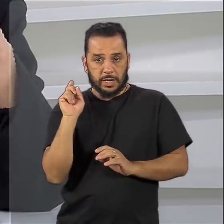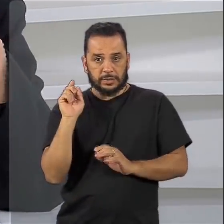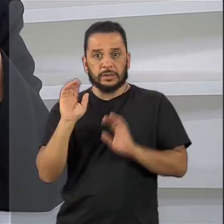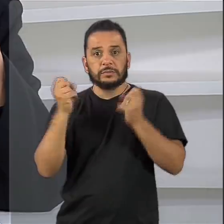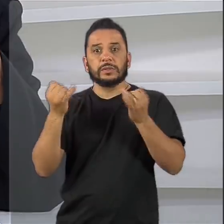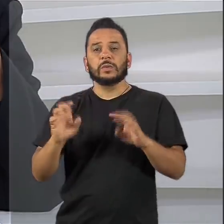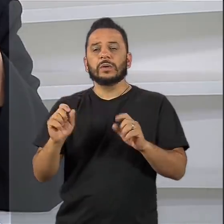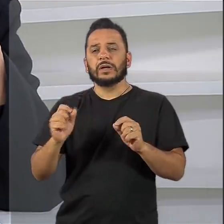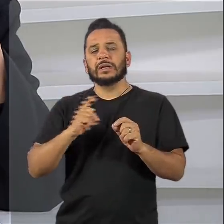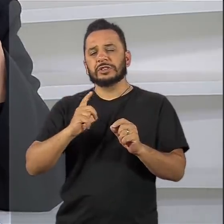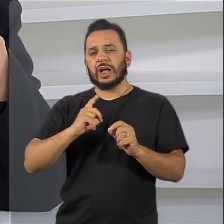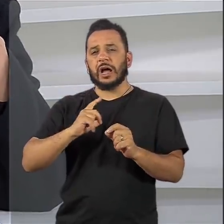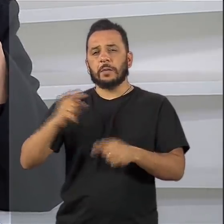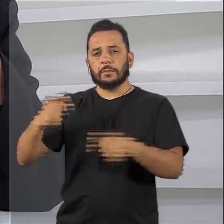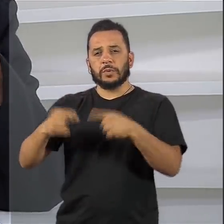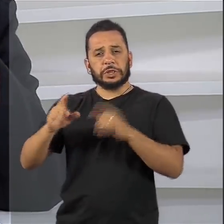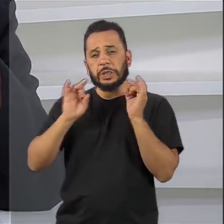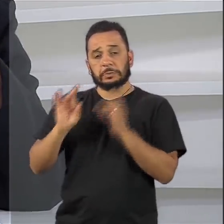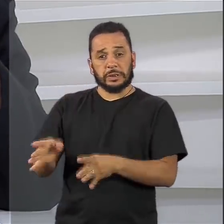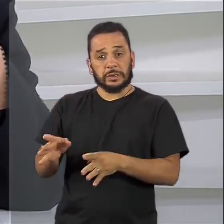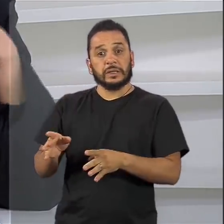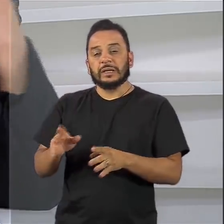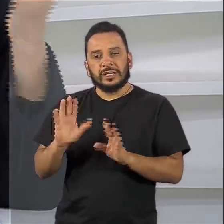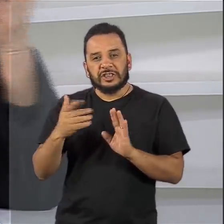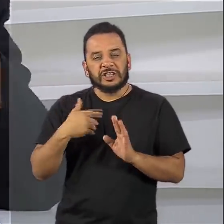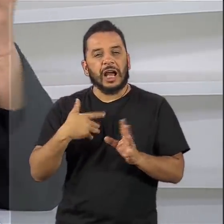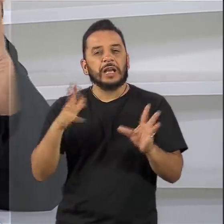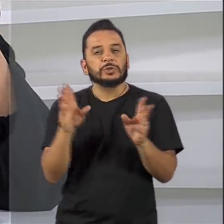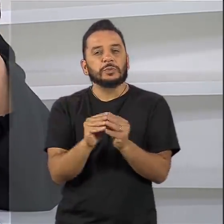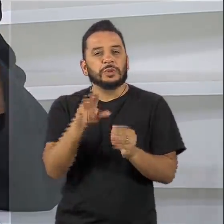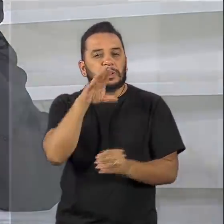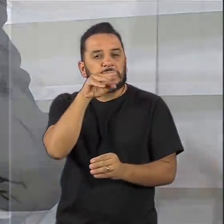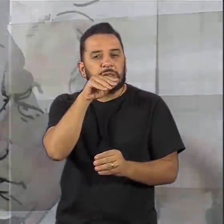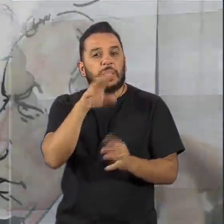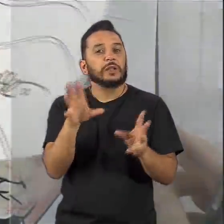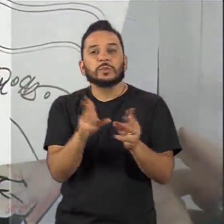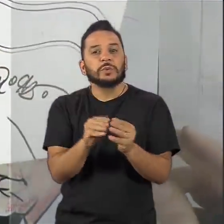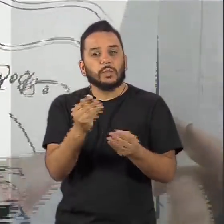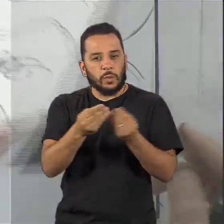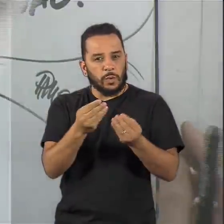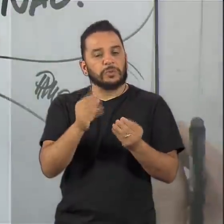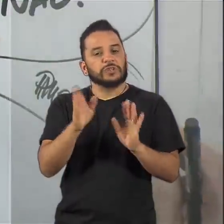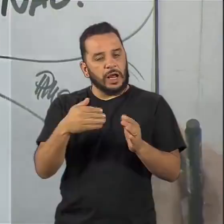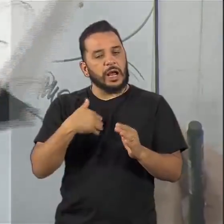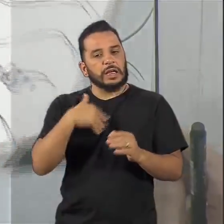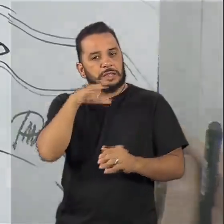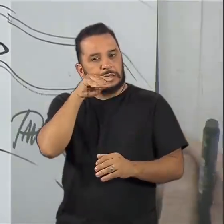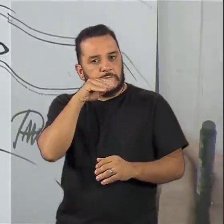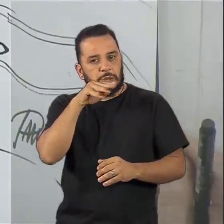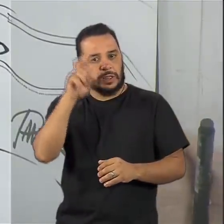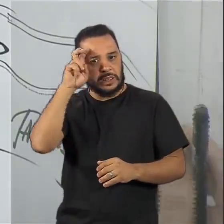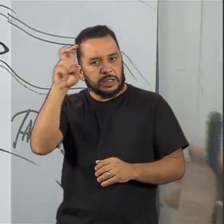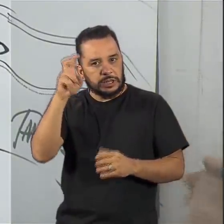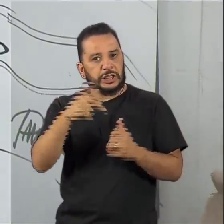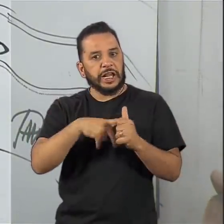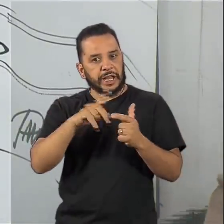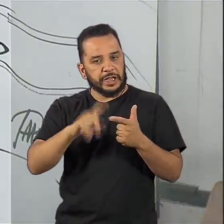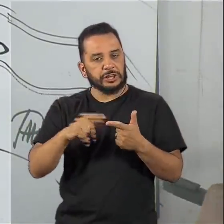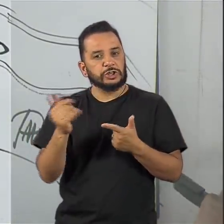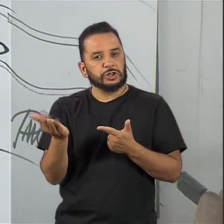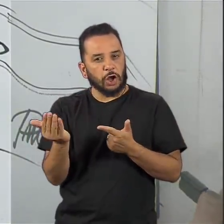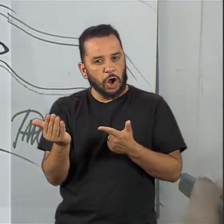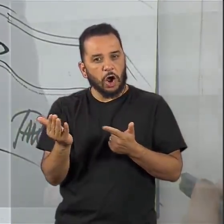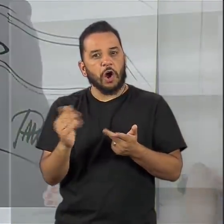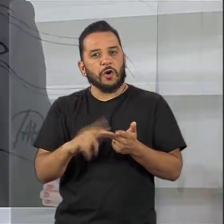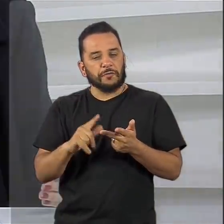ela tem uma definição muito boa do Ciro, que o Ciro talvez seja até o melhor candidato. Ele é um homem inteligente, é um homem razoavelmente jovem,